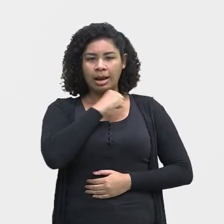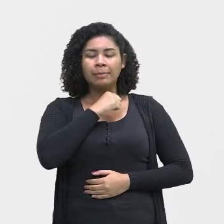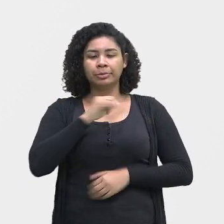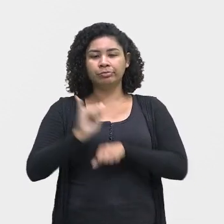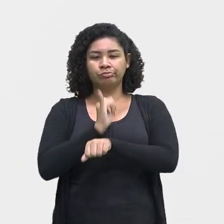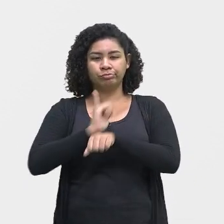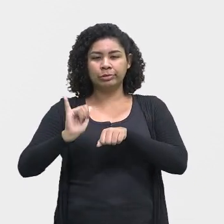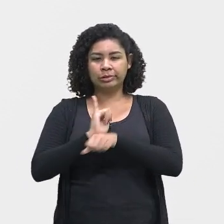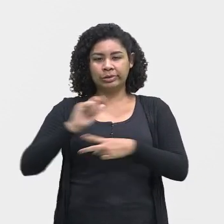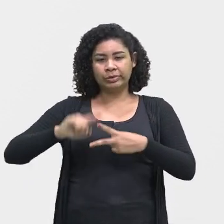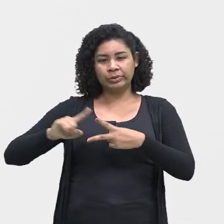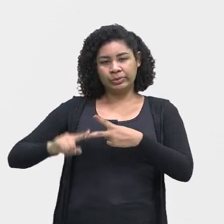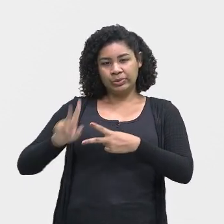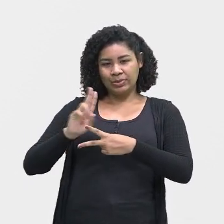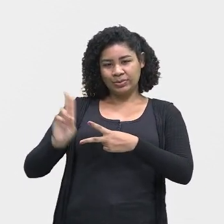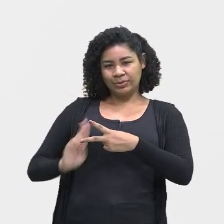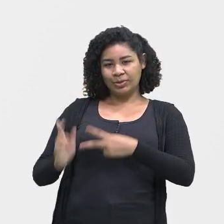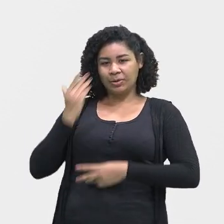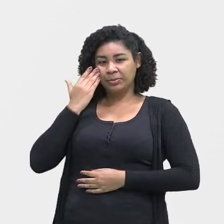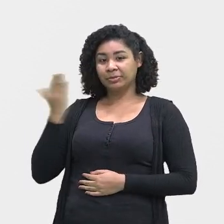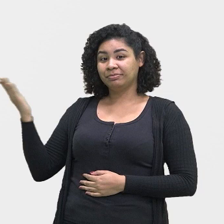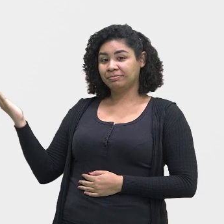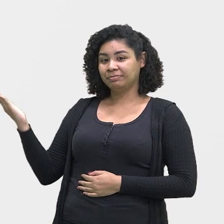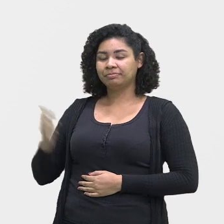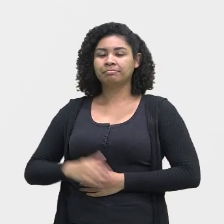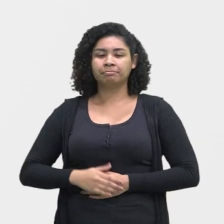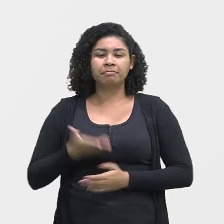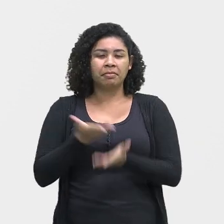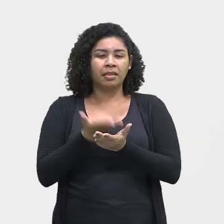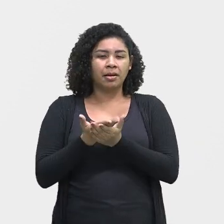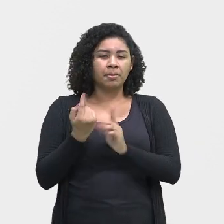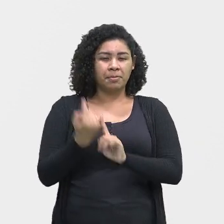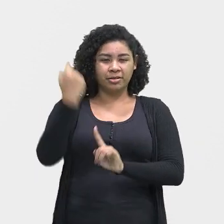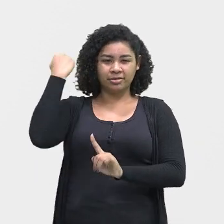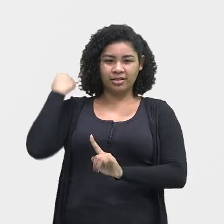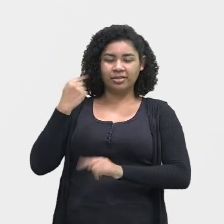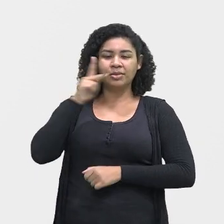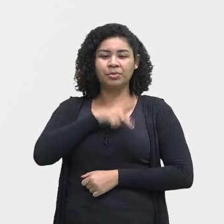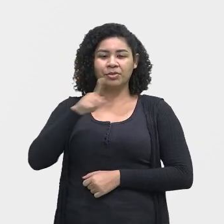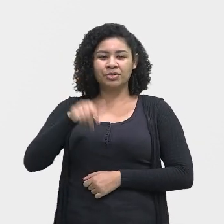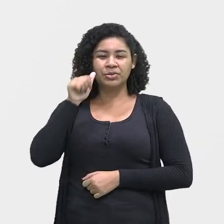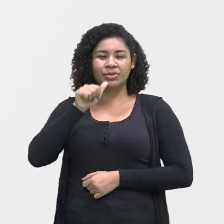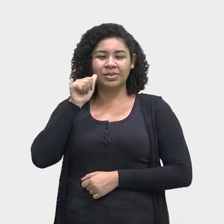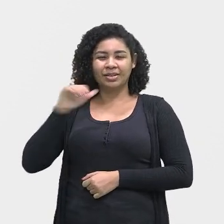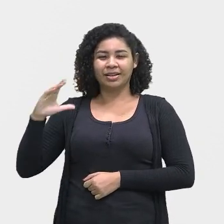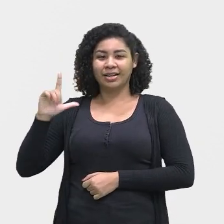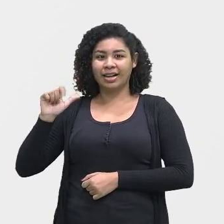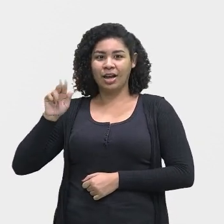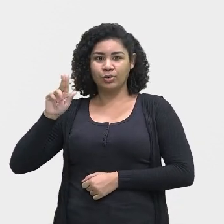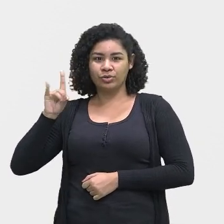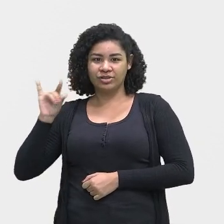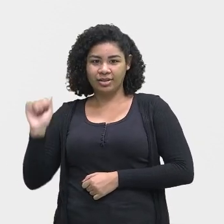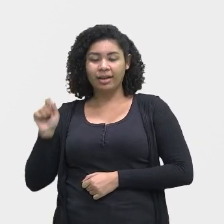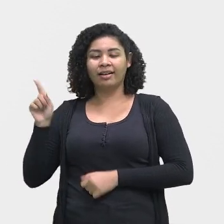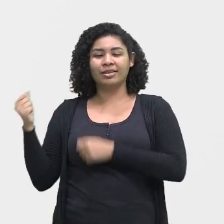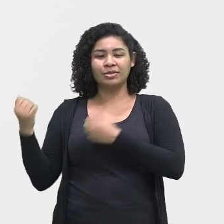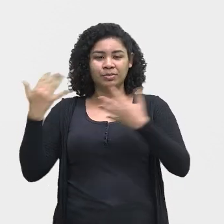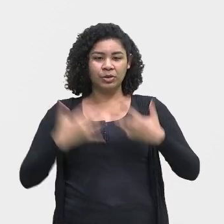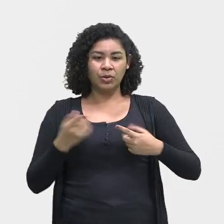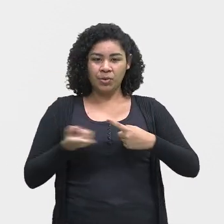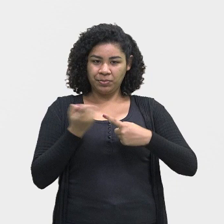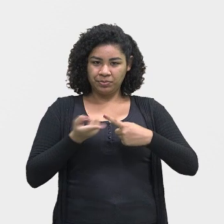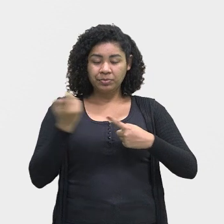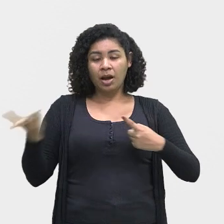vez nós vamos focar no scanning. Na aula passada vocês viram com a teacher Cláudia o skimming. E o nosso detalhamento são